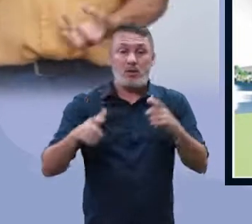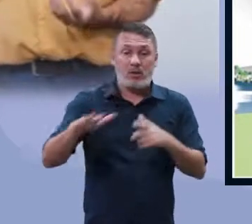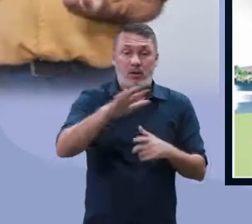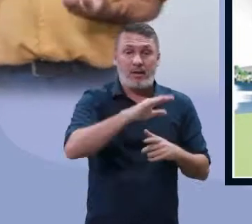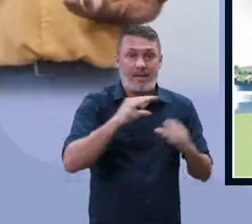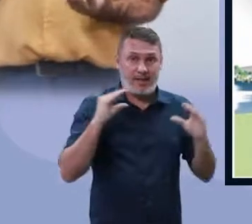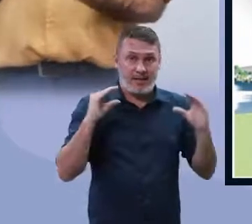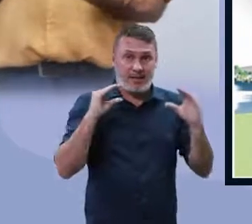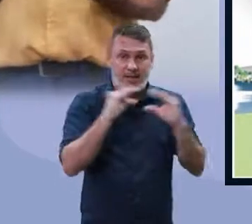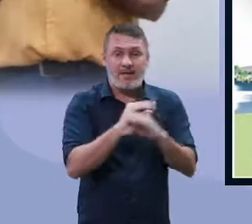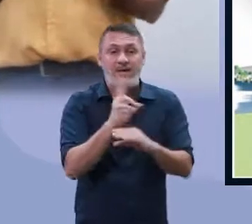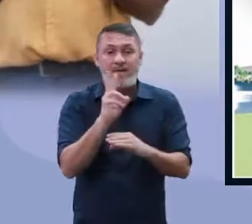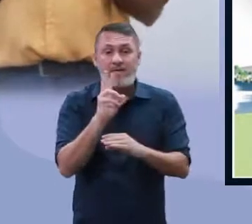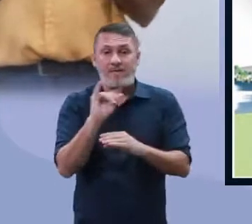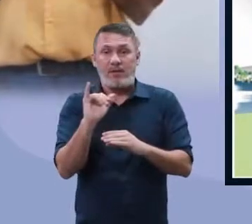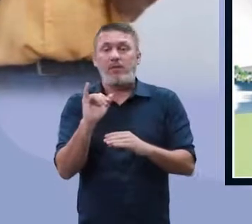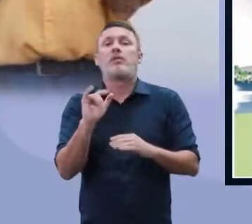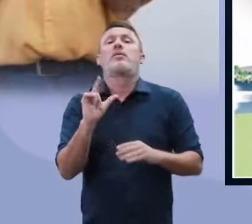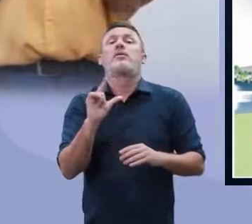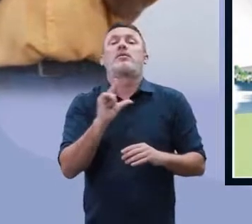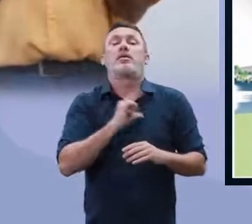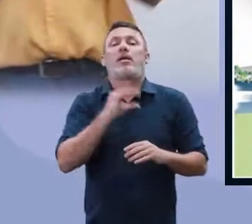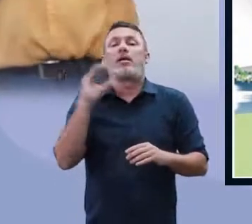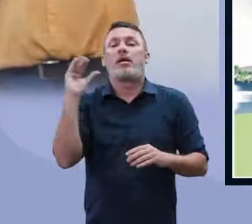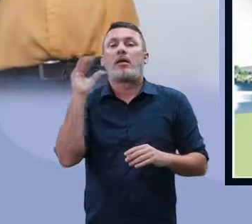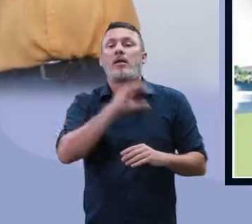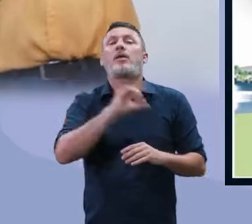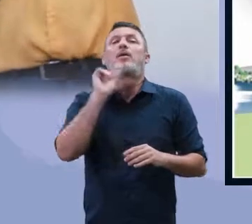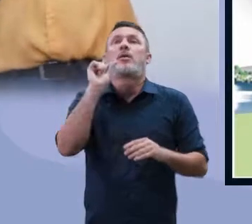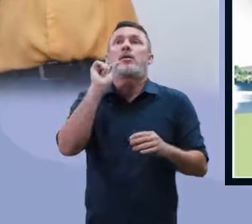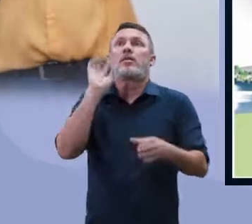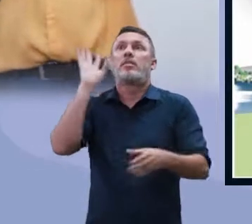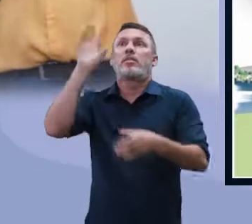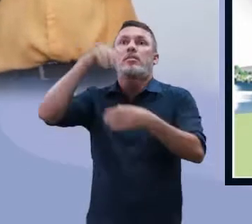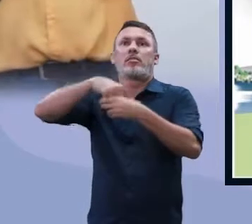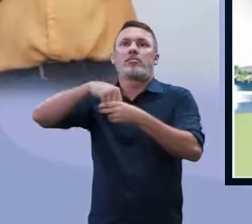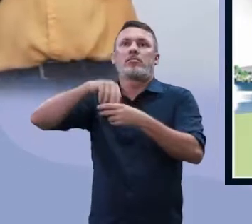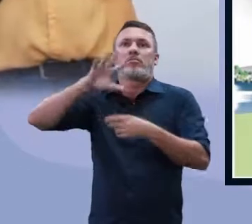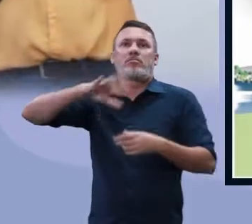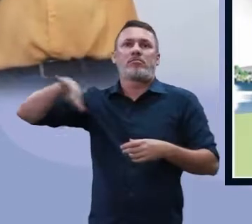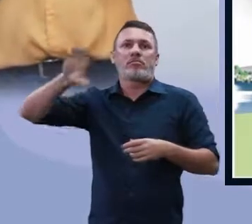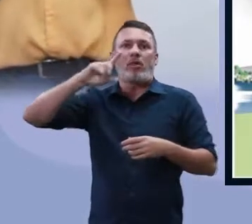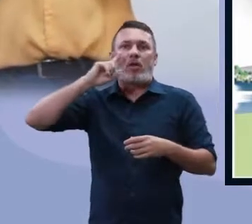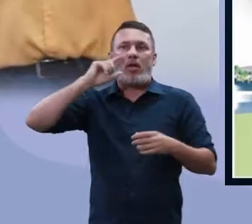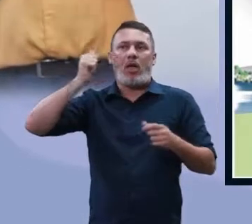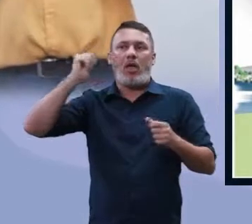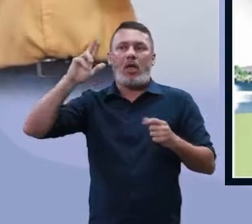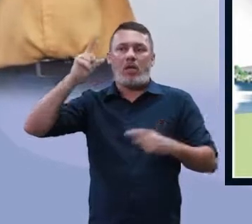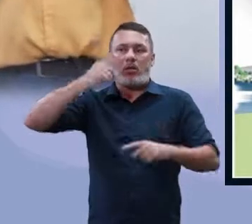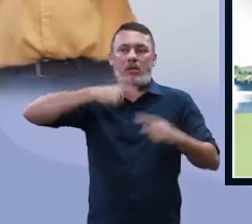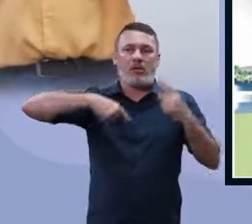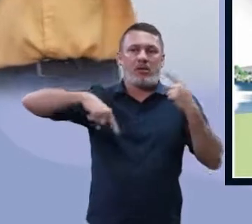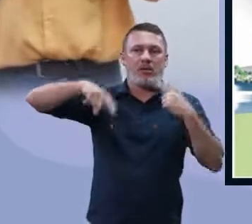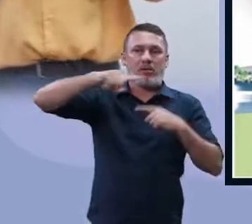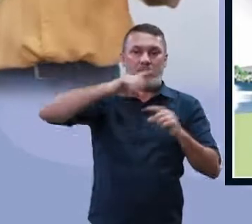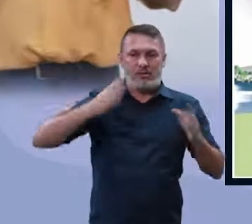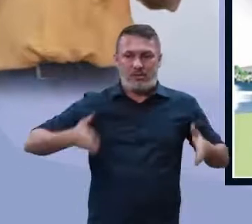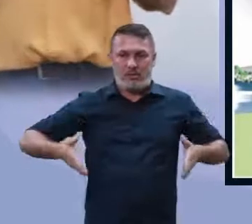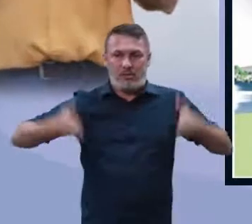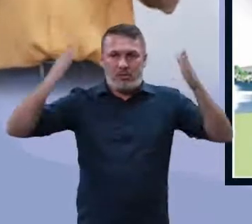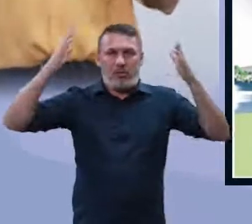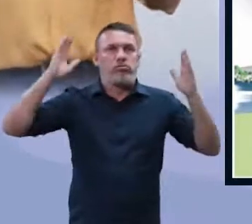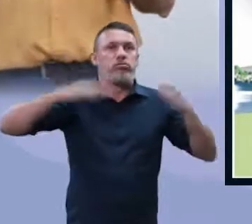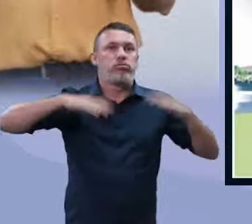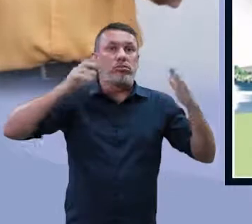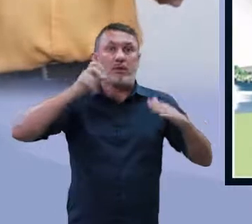aquecidas vão perder calor e vão aquecer o ar dentro do veículo. E aí, esse ar aquecido dentro do